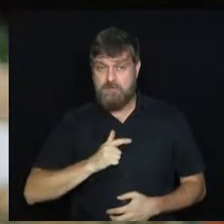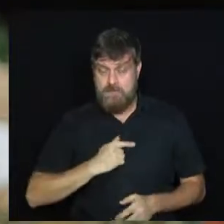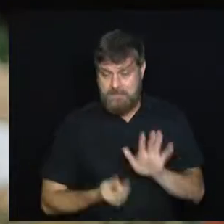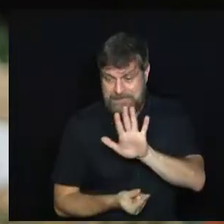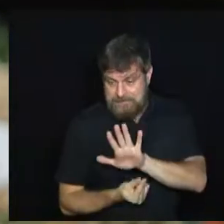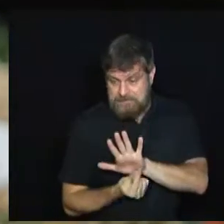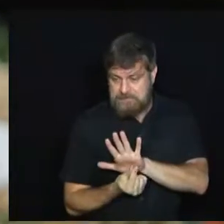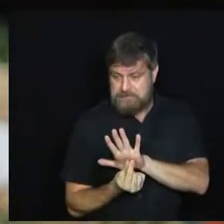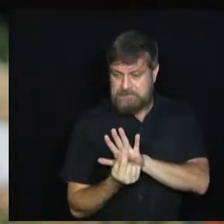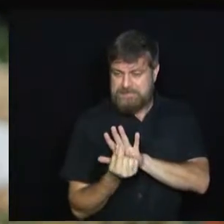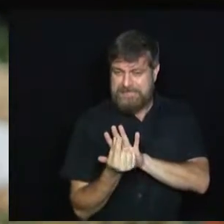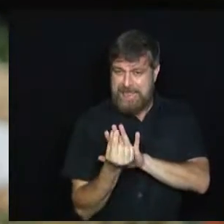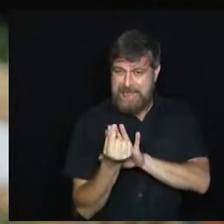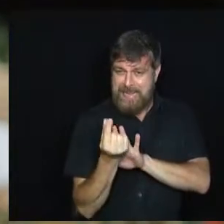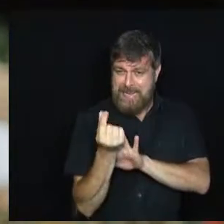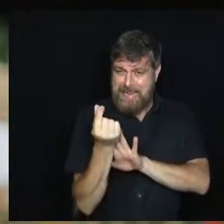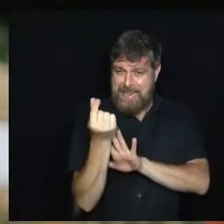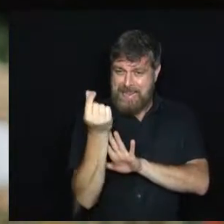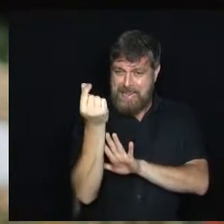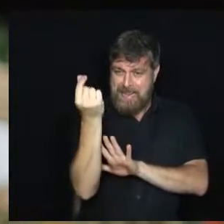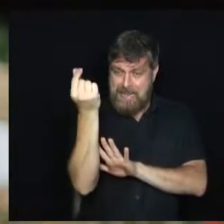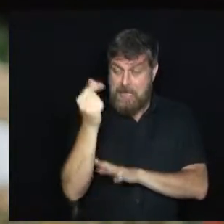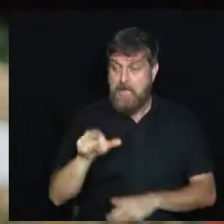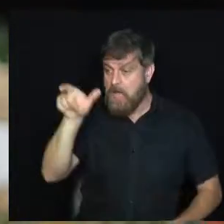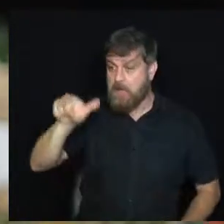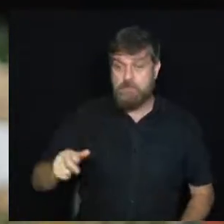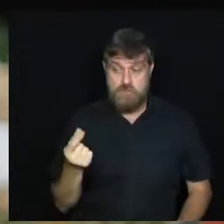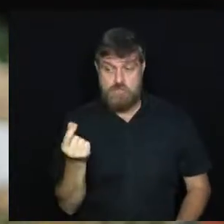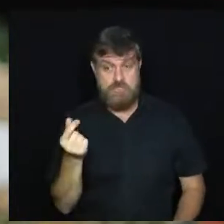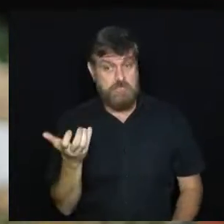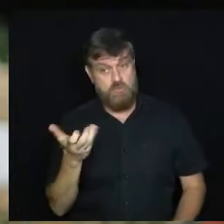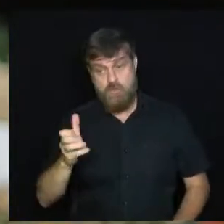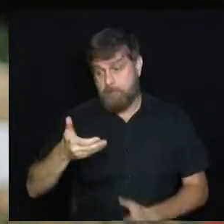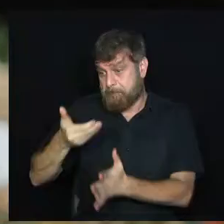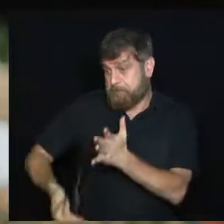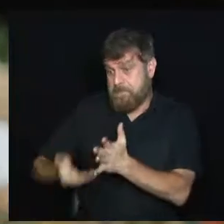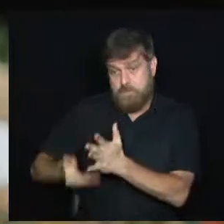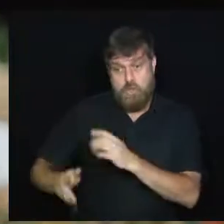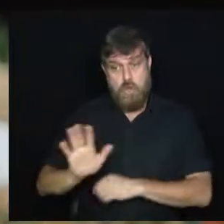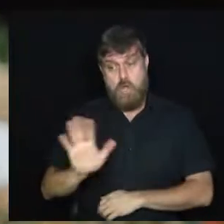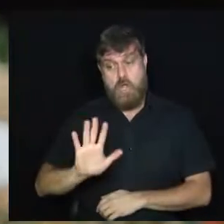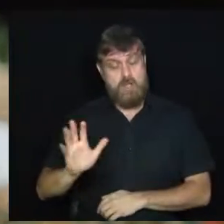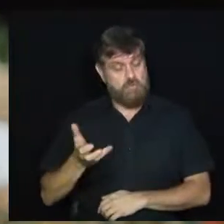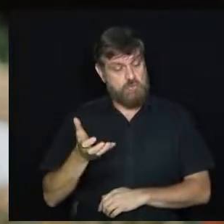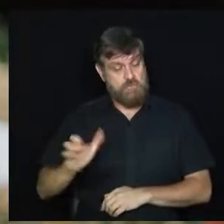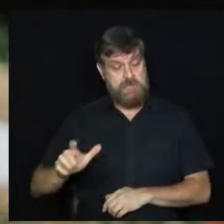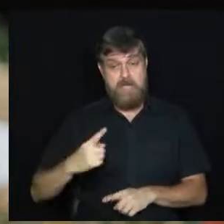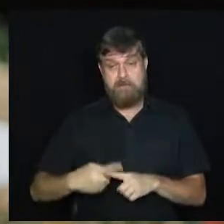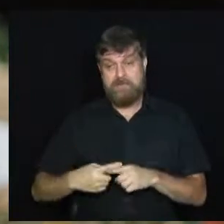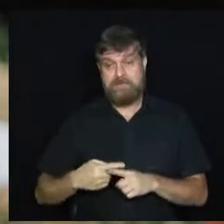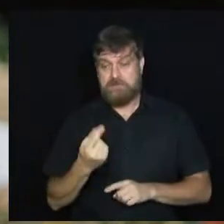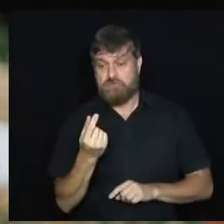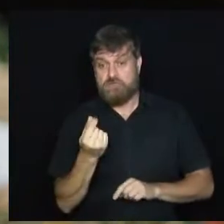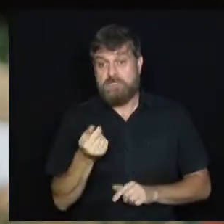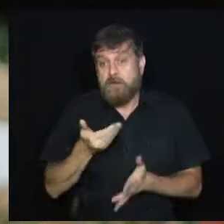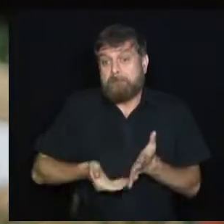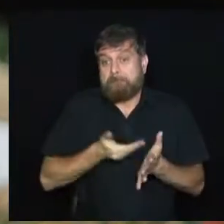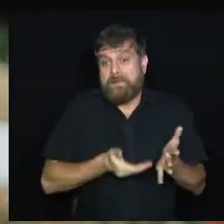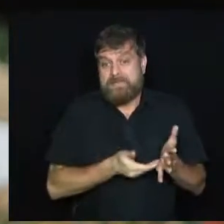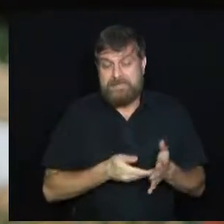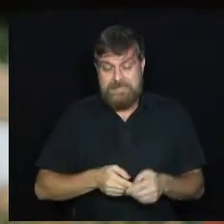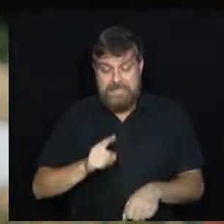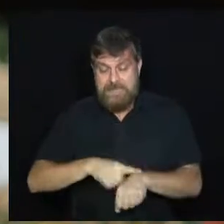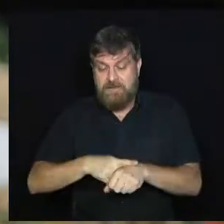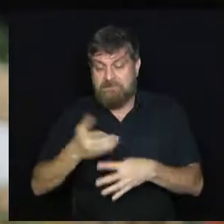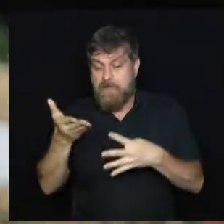inflação e a pessoa não está disposta a perder dinheiro, porque a inflação corrói o valor, quando ela vai